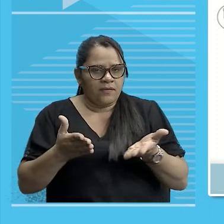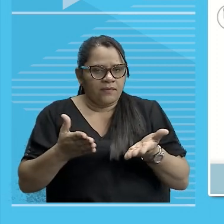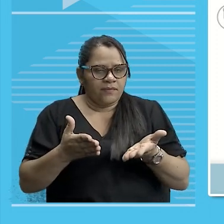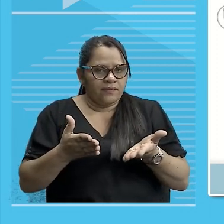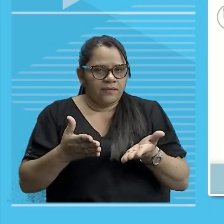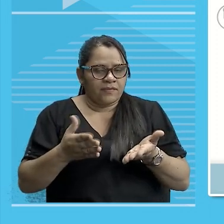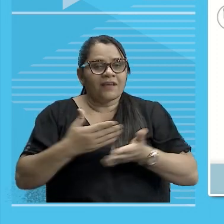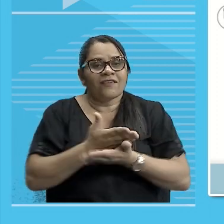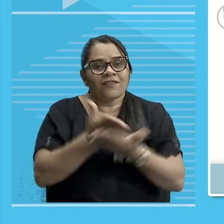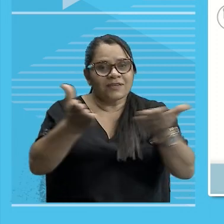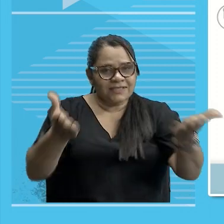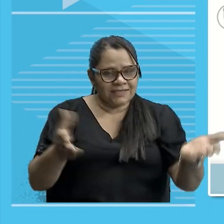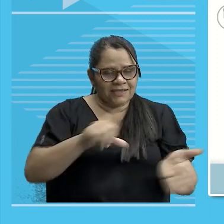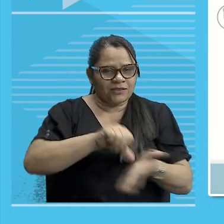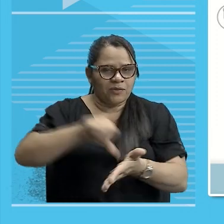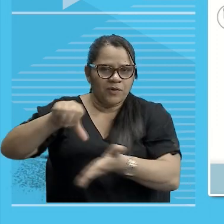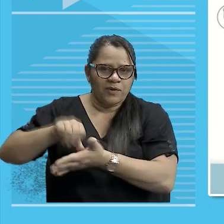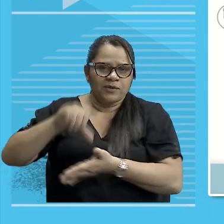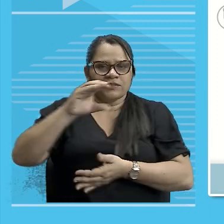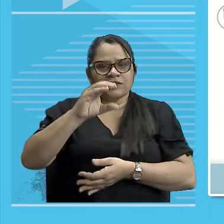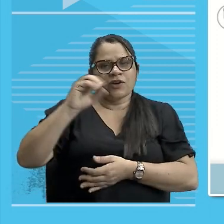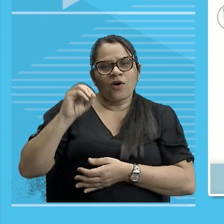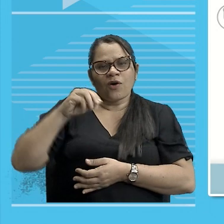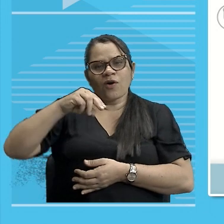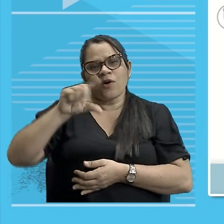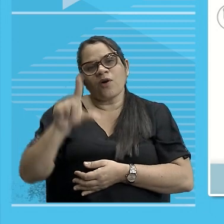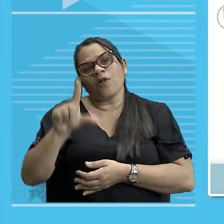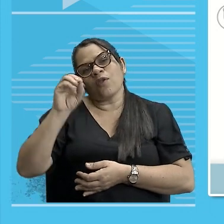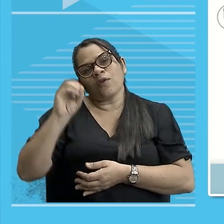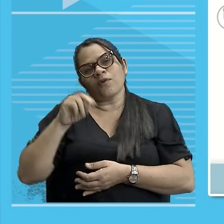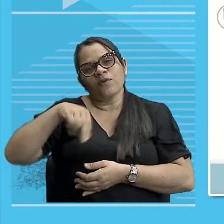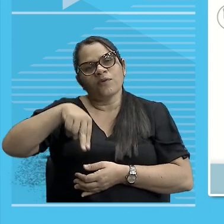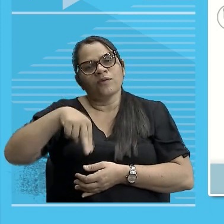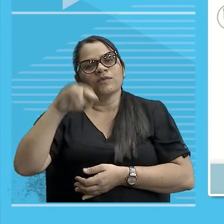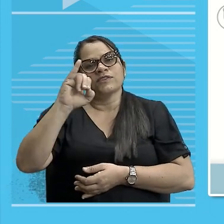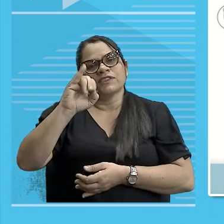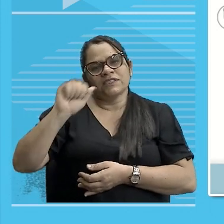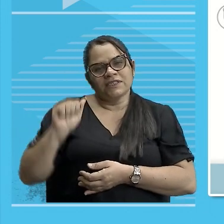pessoal aí de colônia Hugo Napoleão